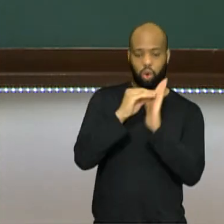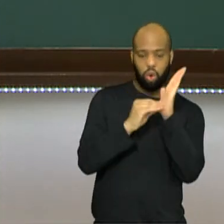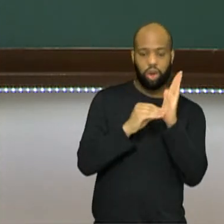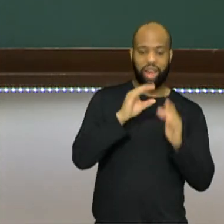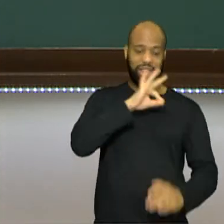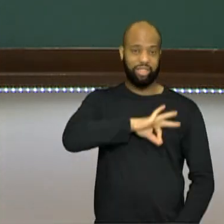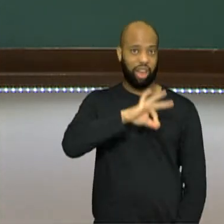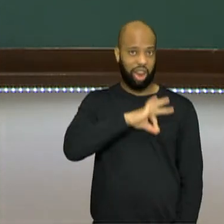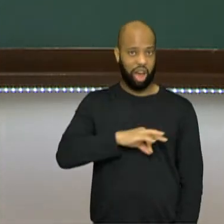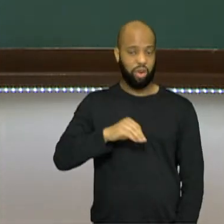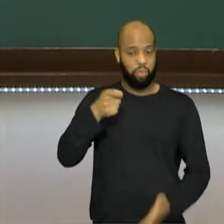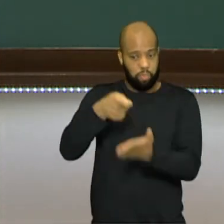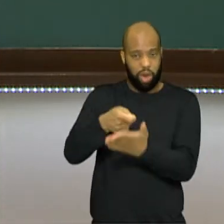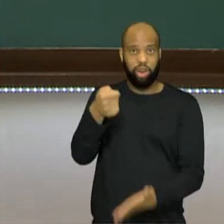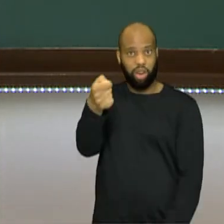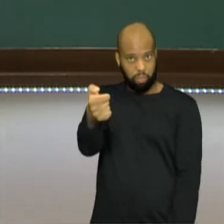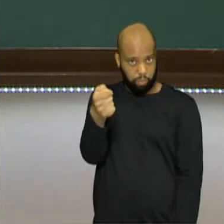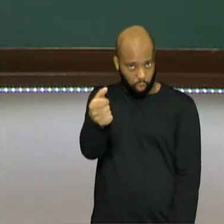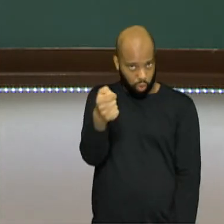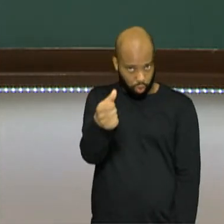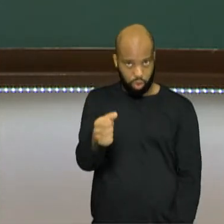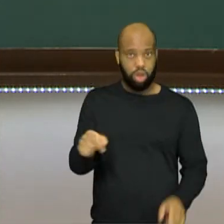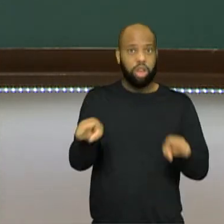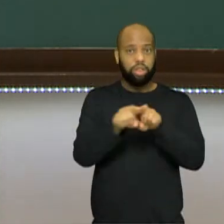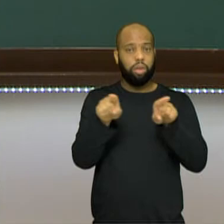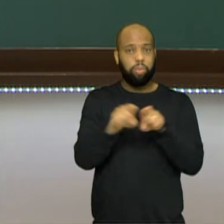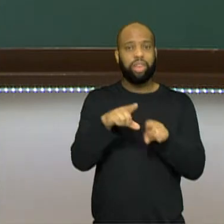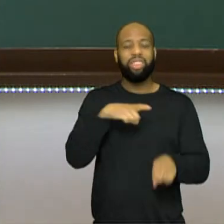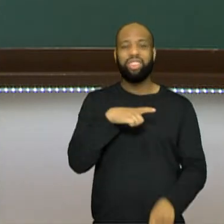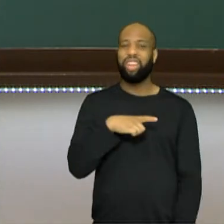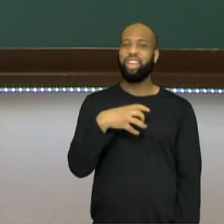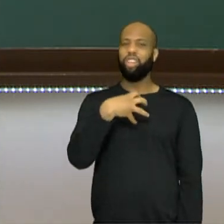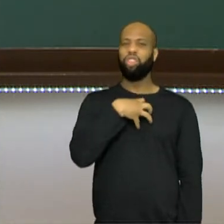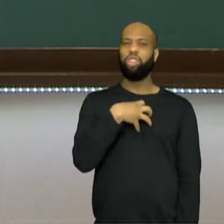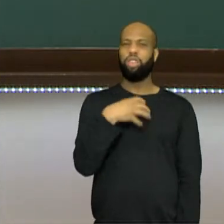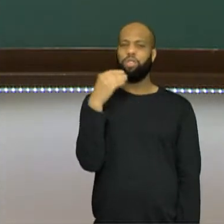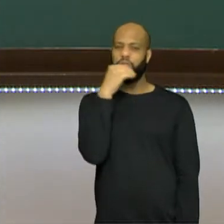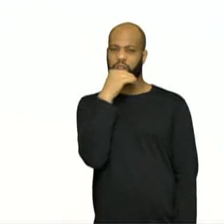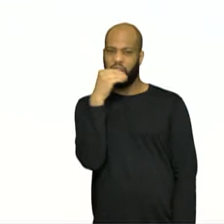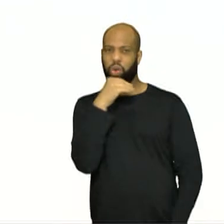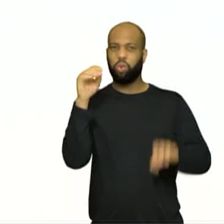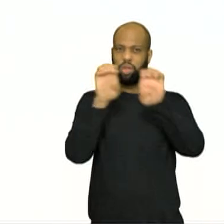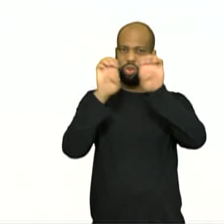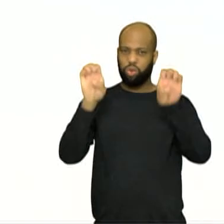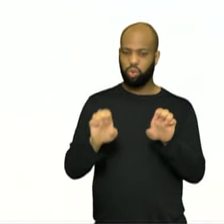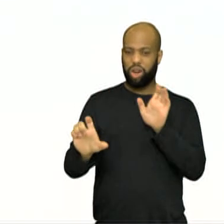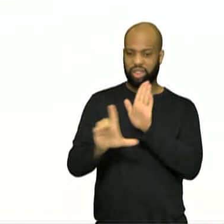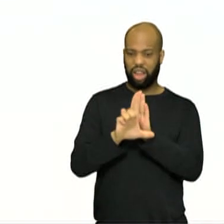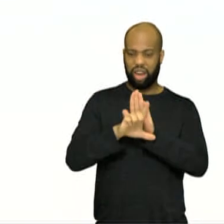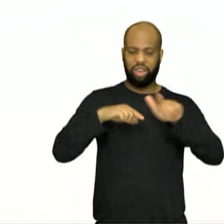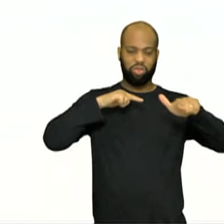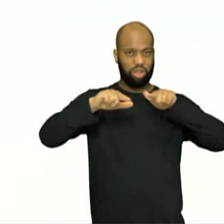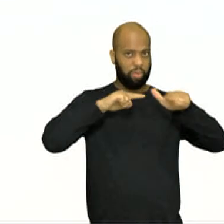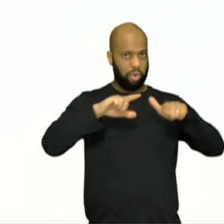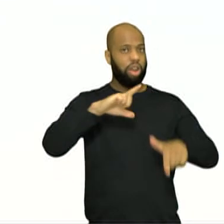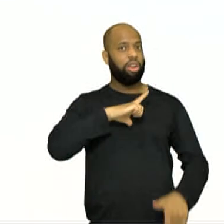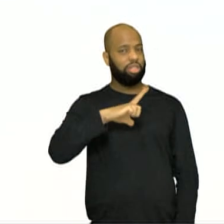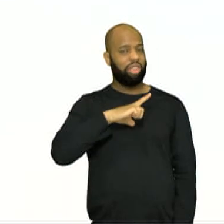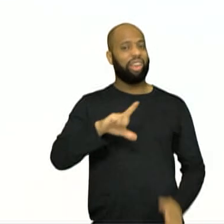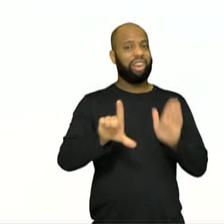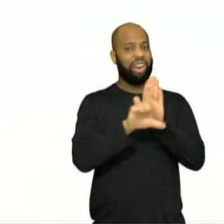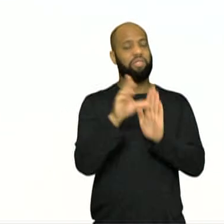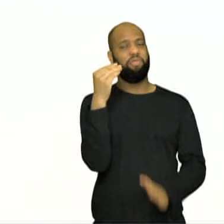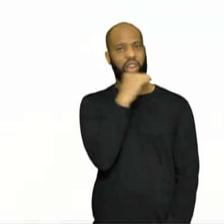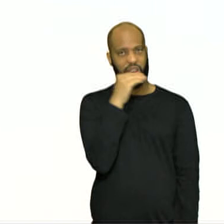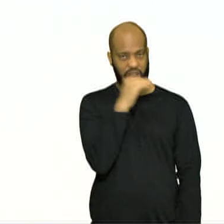salários baixos ainda, em muitos deles, uma fragilidade muito grande na estruturação das leis trabalhistas, ou seja, para